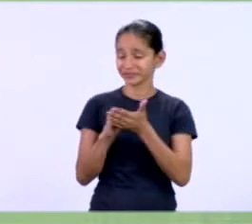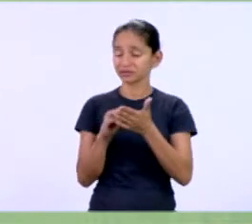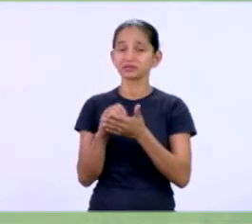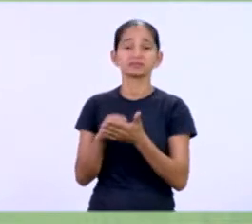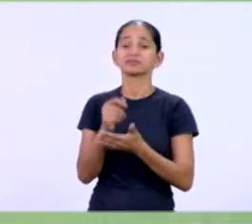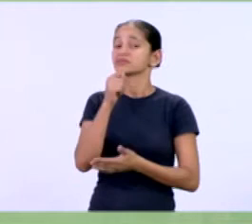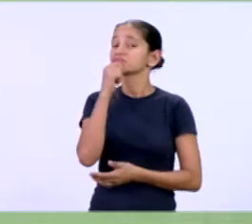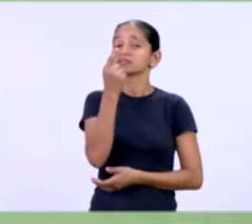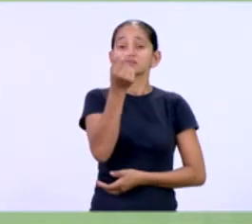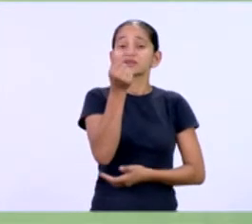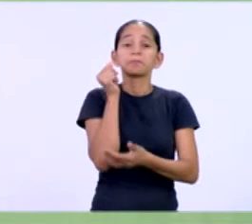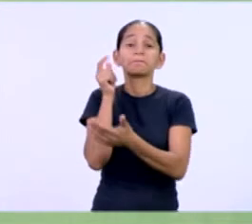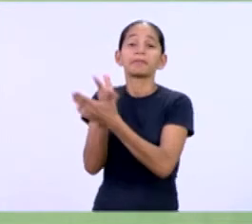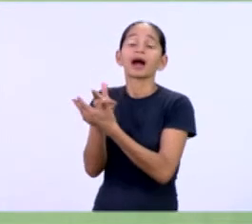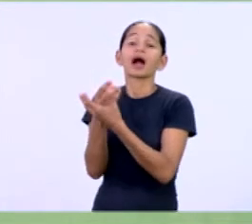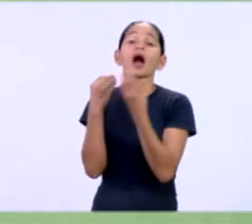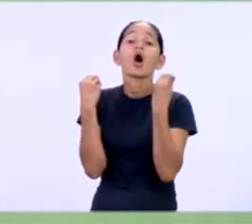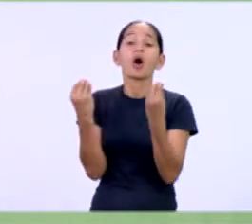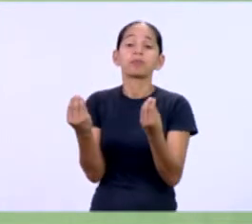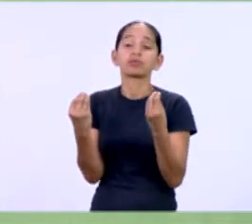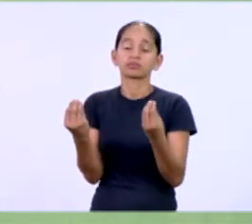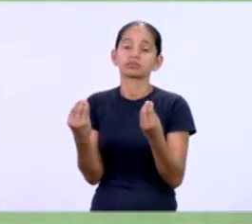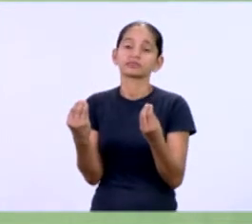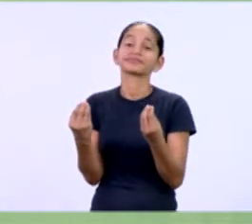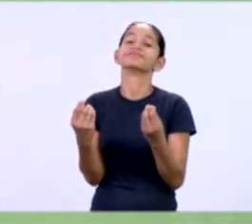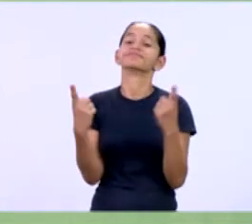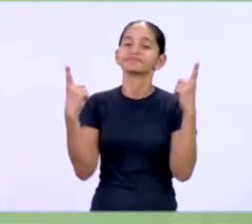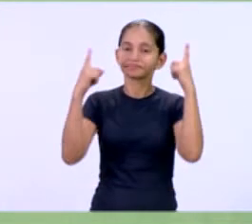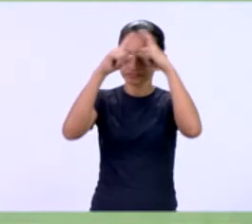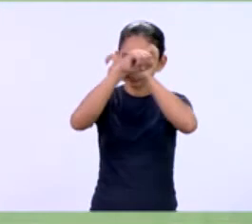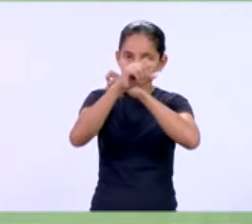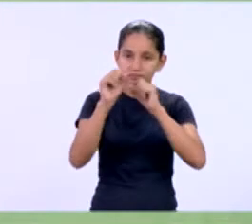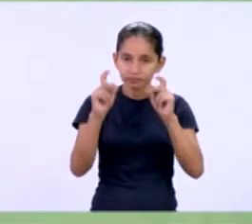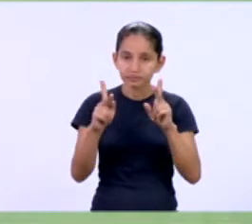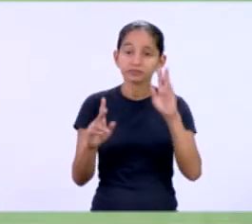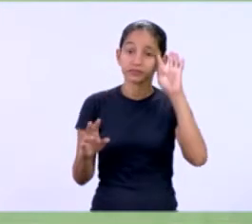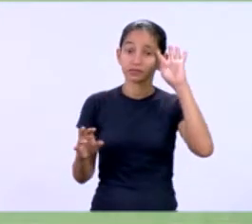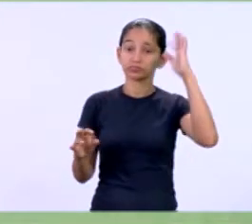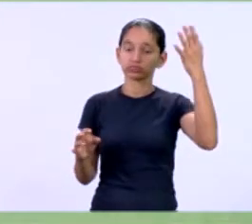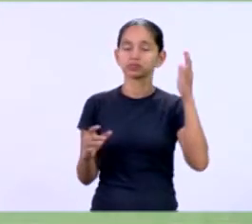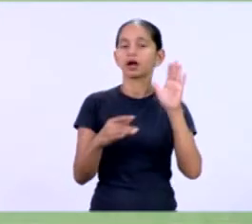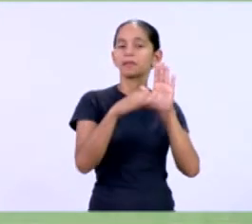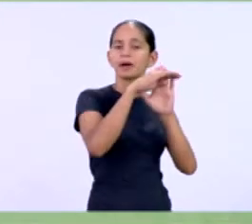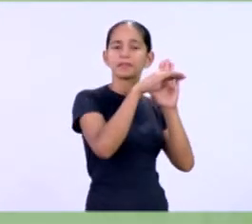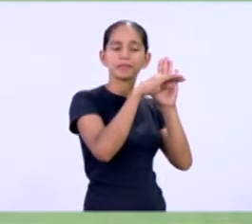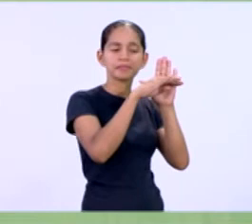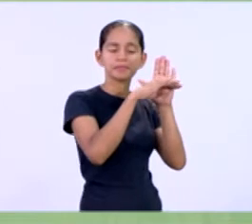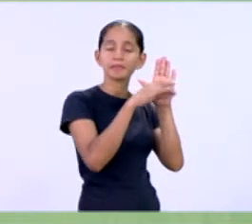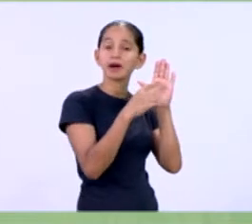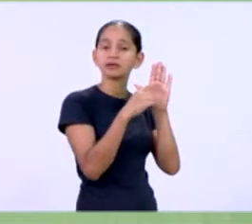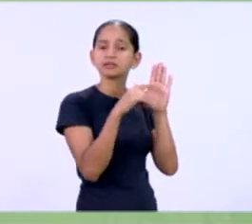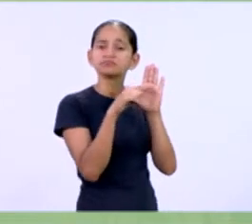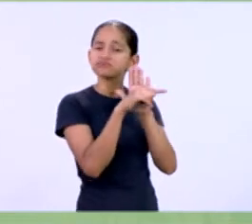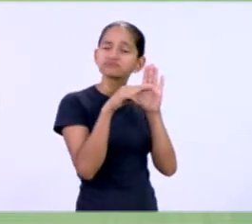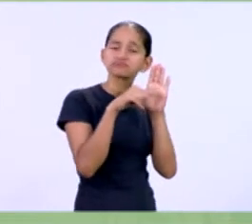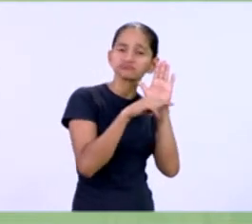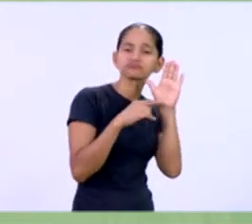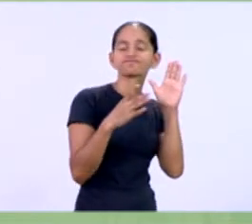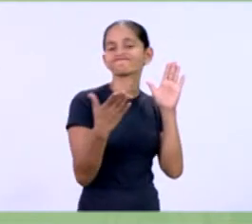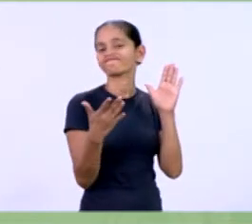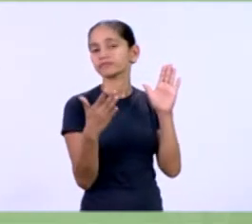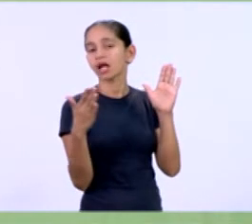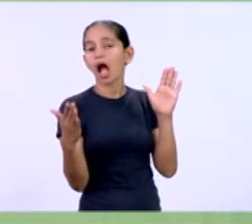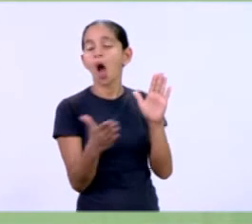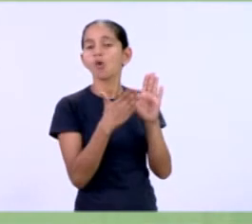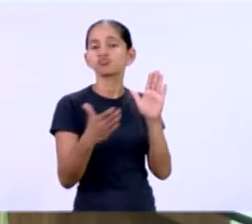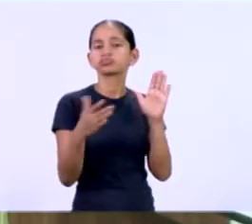proprietários da empresa. Então, o controle de contas a pagar, o gestor vai ter lá suas contas e vai, de repente, poder até usar alguma